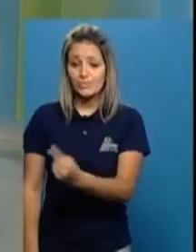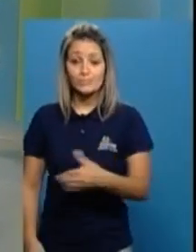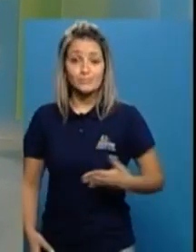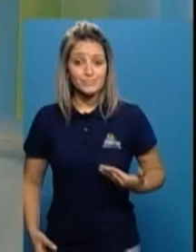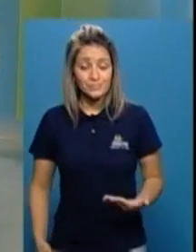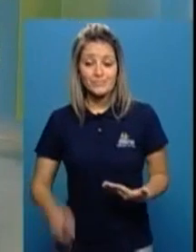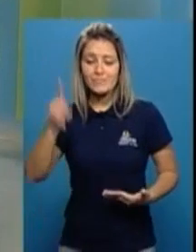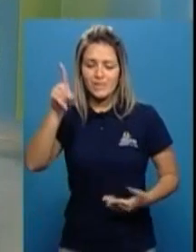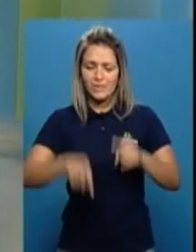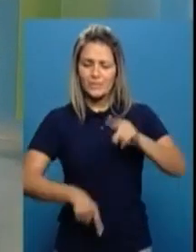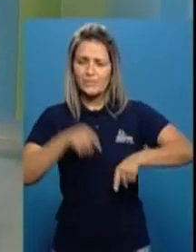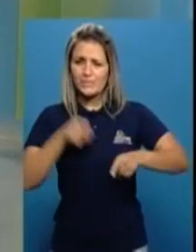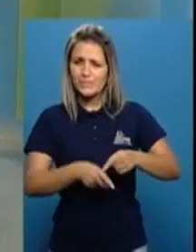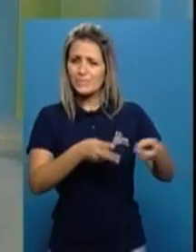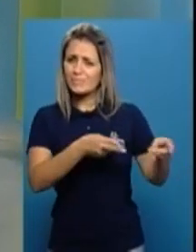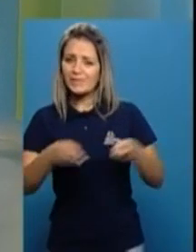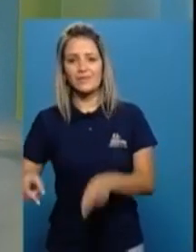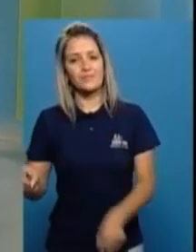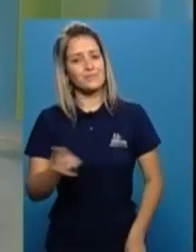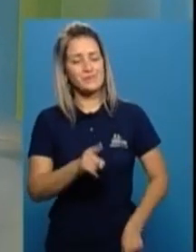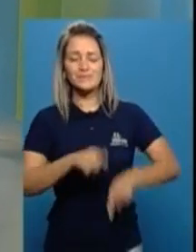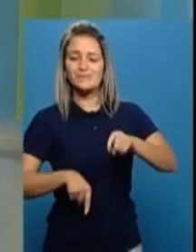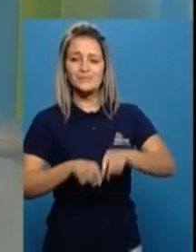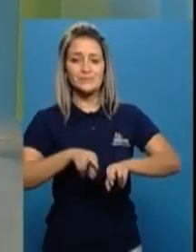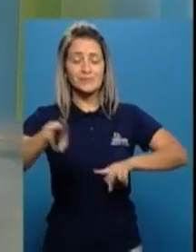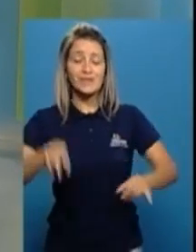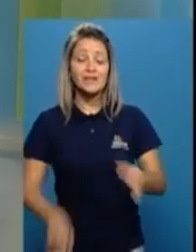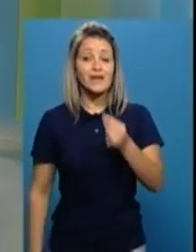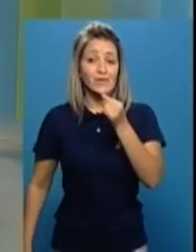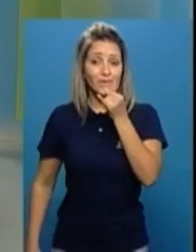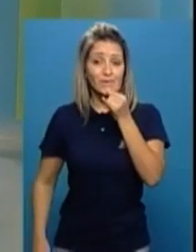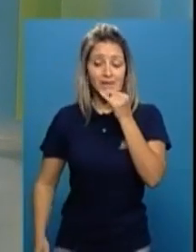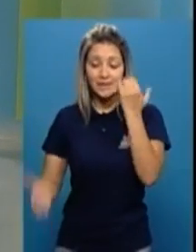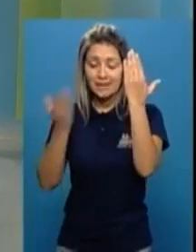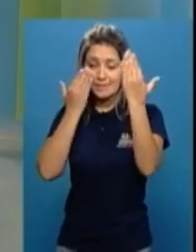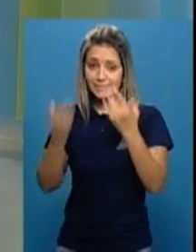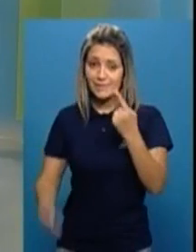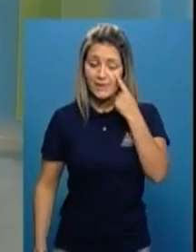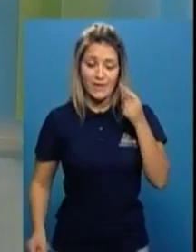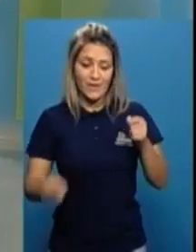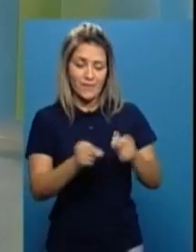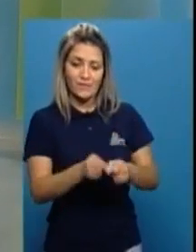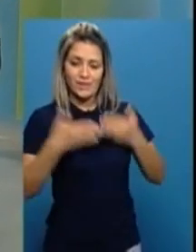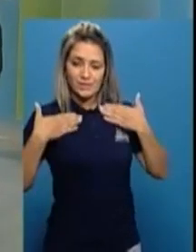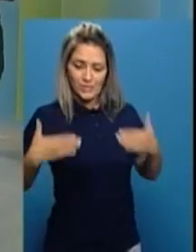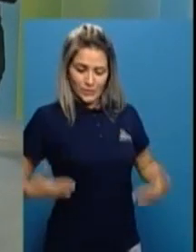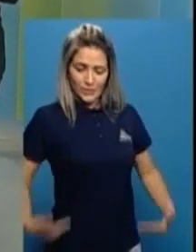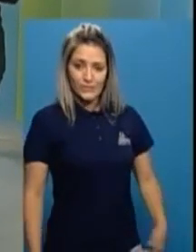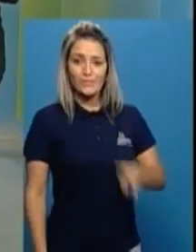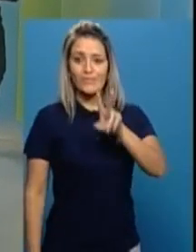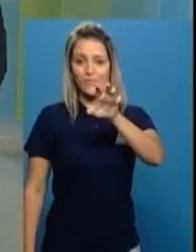é diferente do outro. Um exemplo, a produção de um vestido por uma